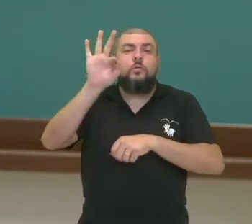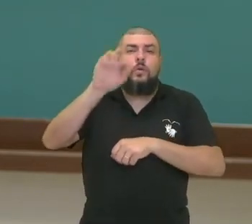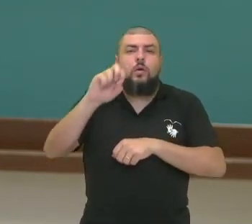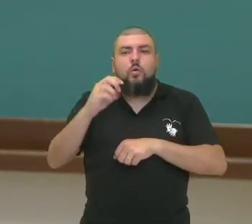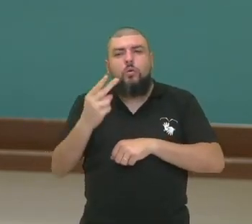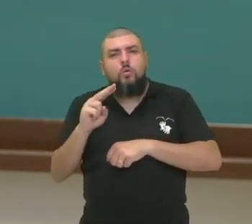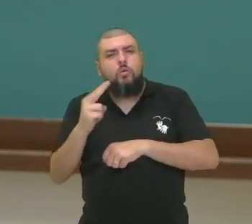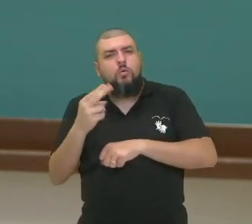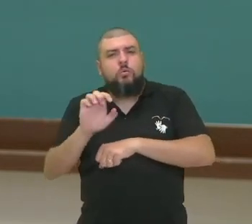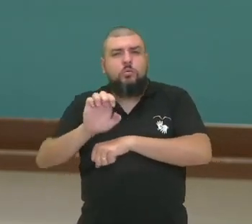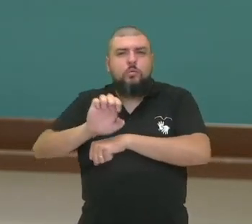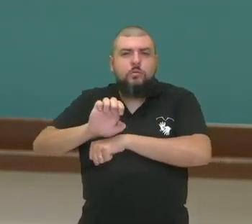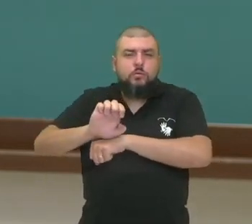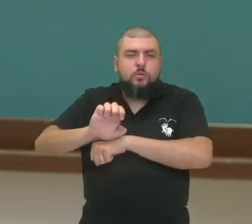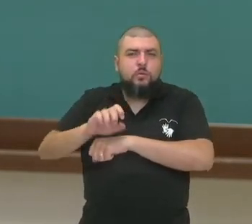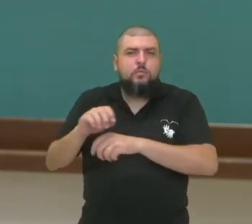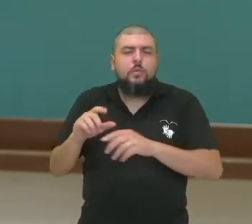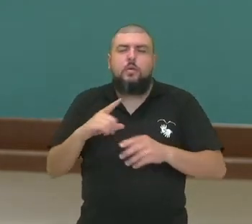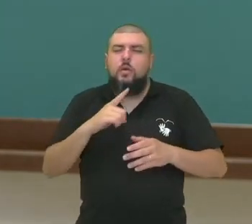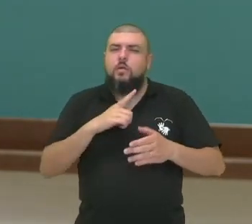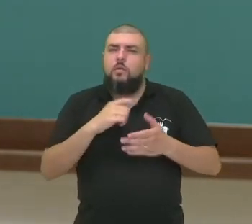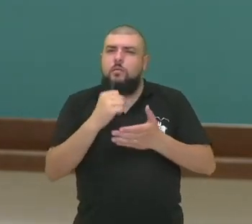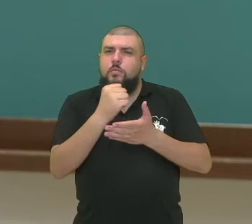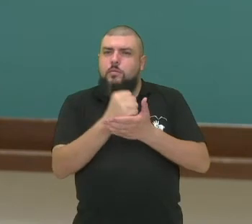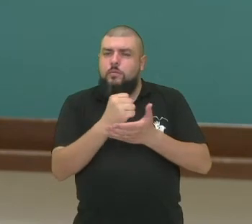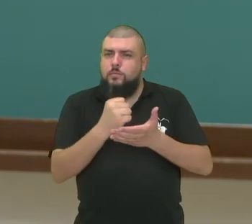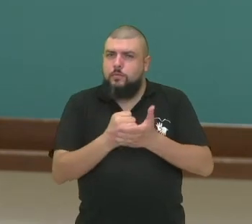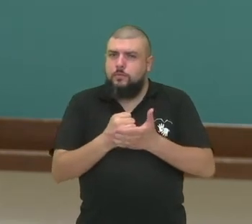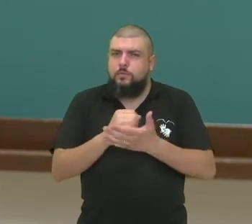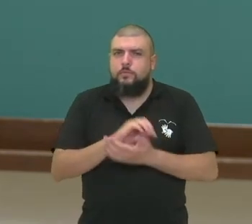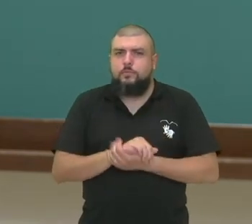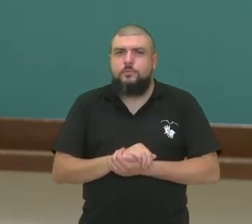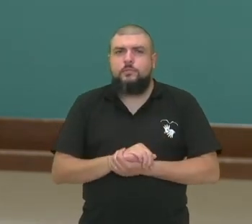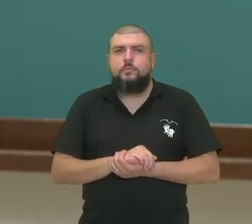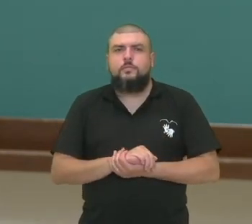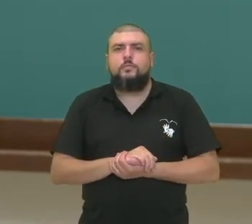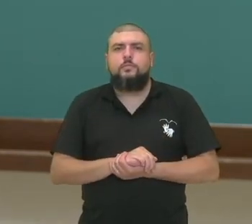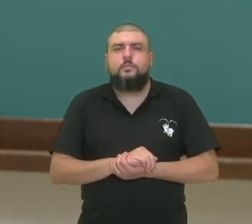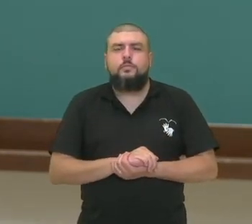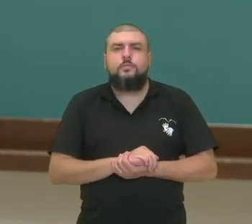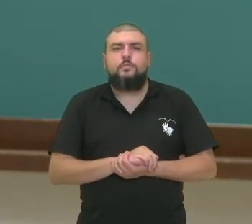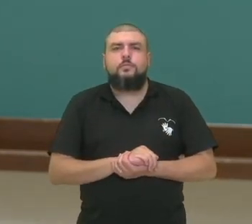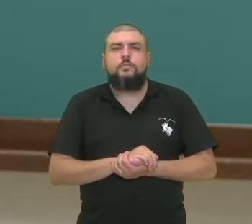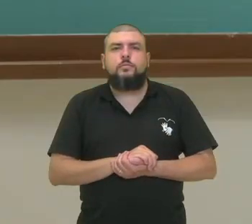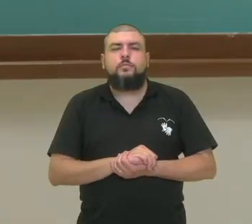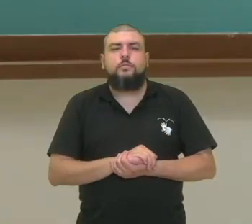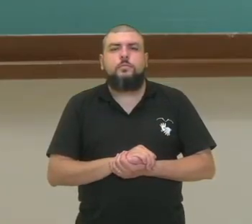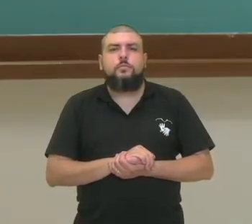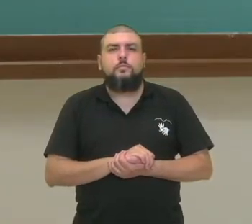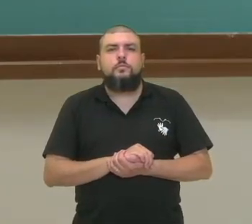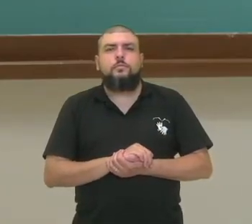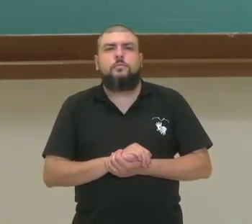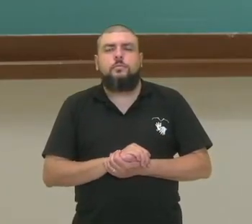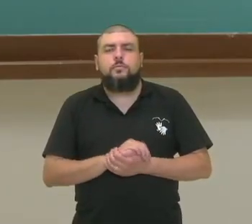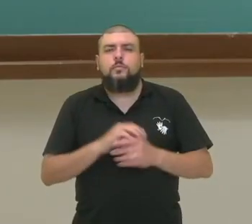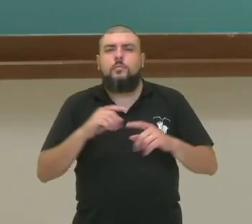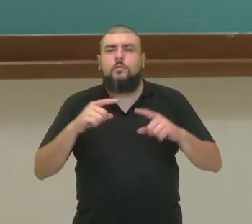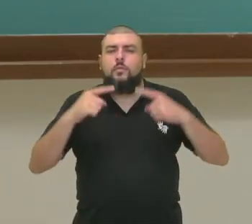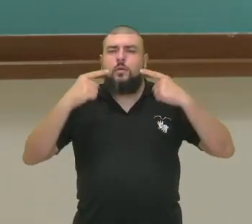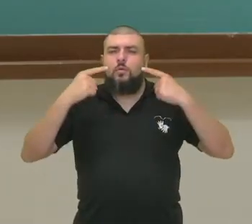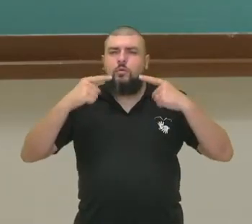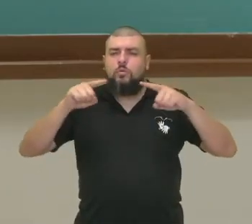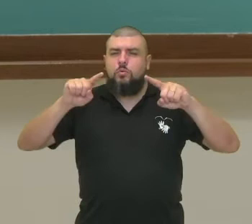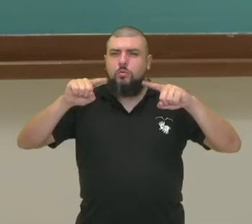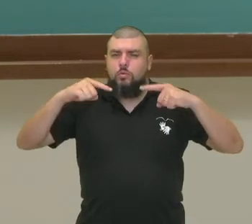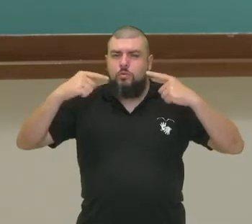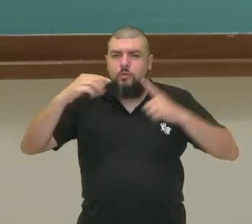ter lá o sinete e você pode consultar, certo? o Hino do Paraná. O Hino do Paraná também,